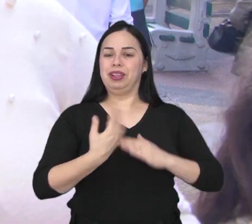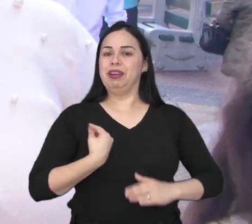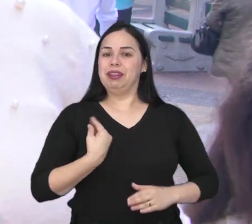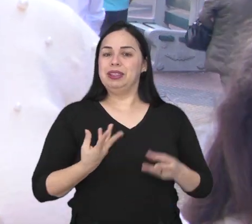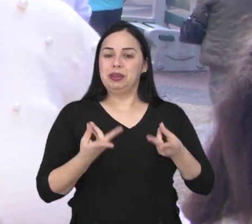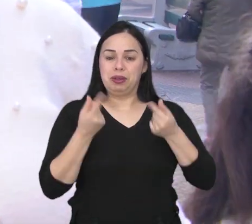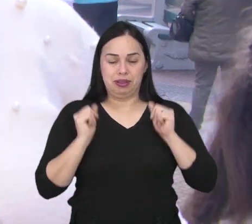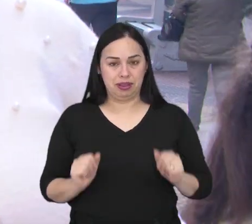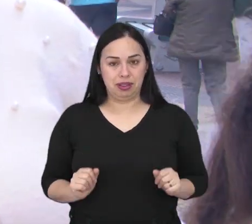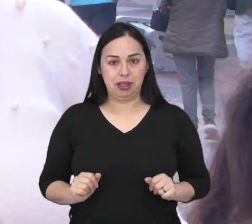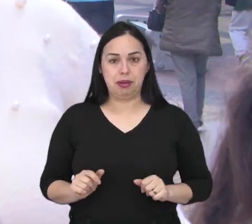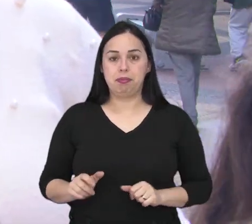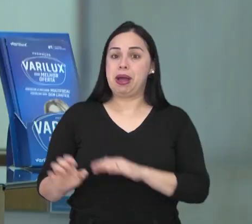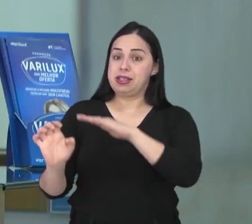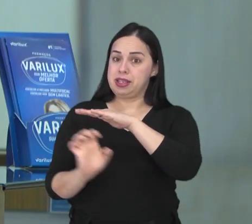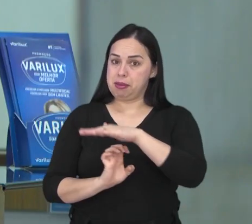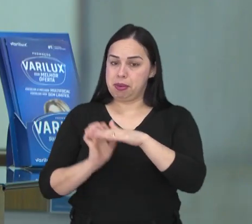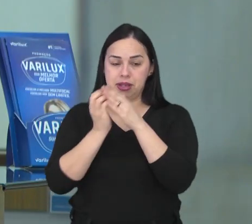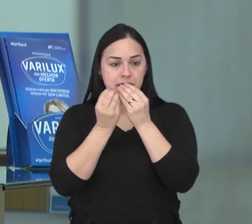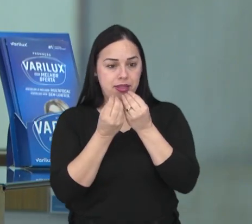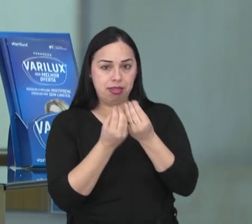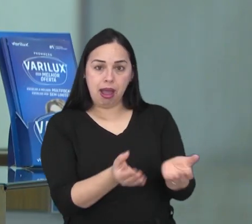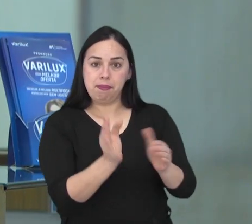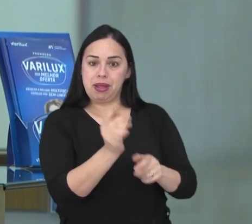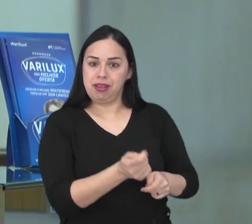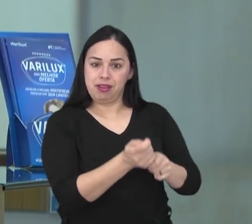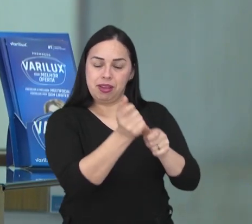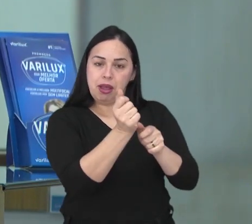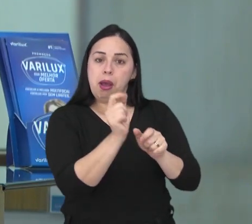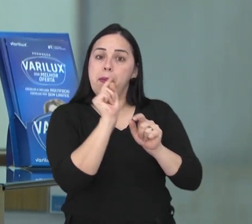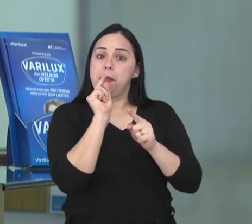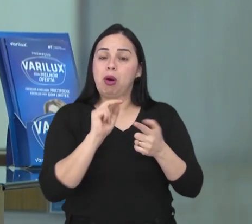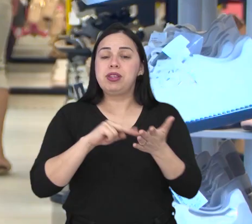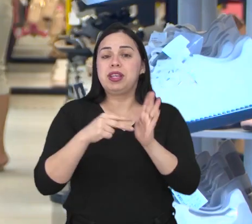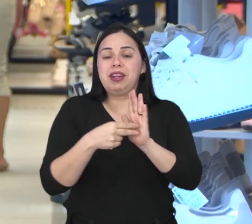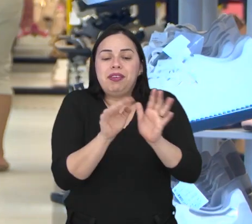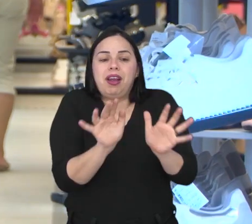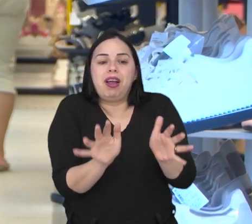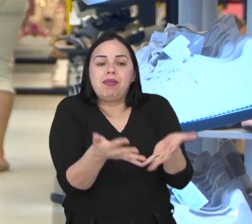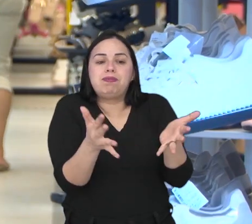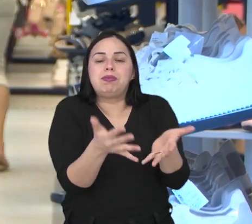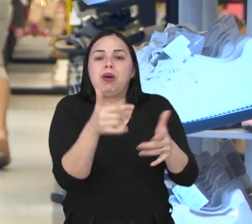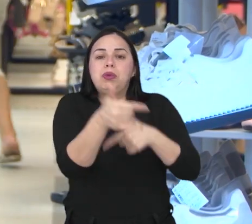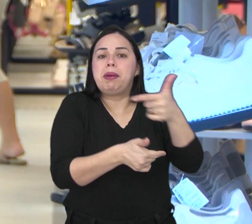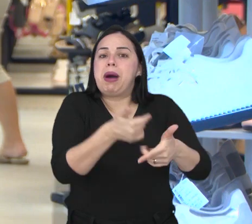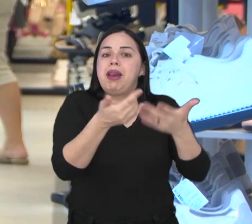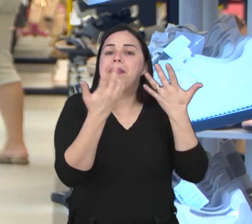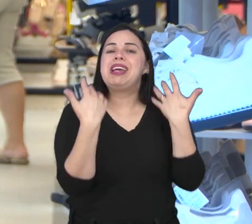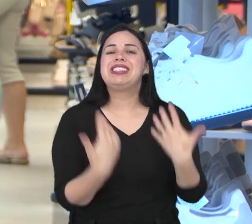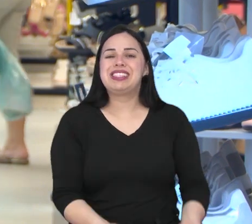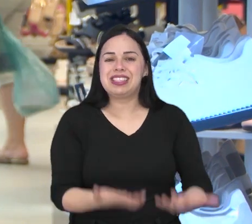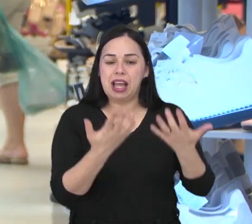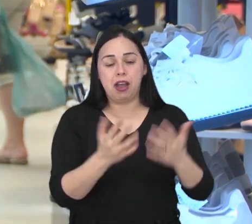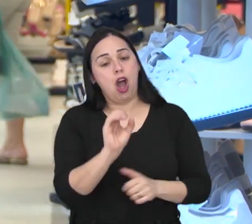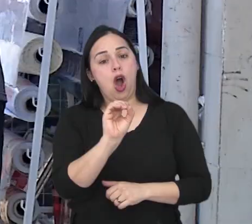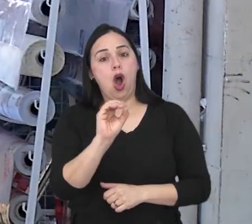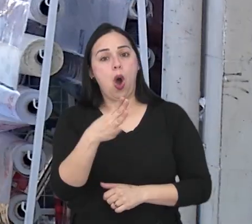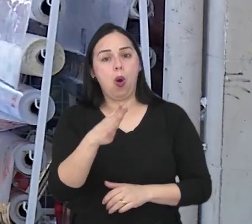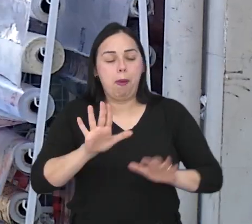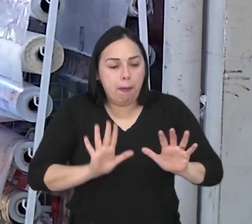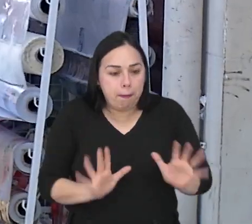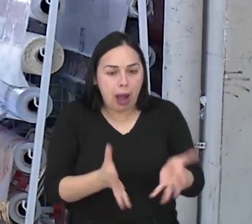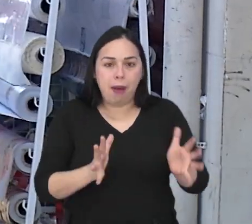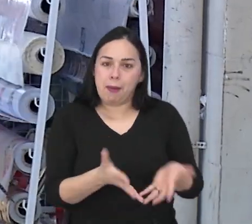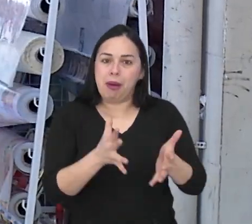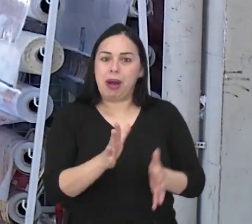do bem-estar, né? Cuida do bem-estar. Para empregadores, fornecer benefícios pode ser um estímulo para um ambiente de trabalho mais leve,